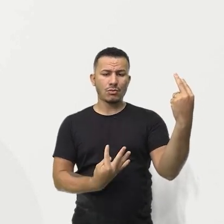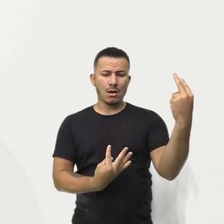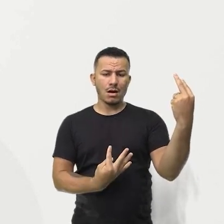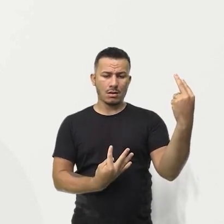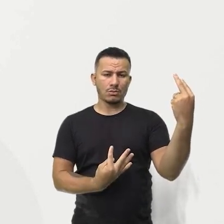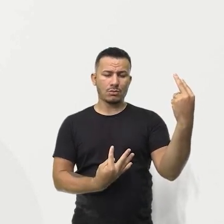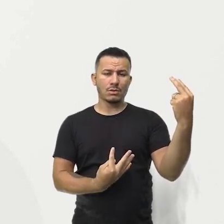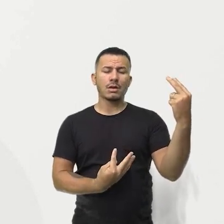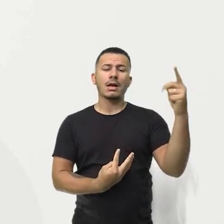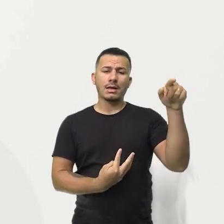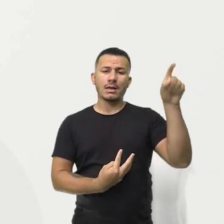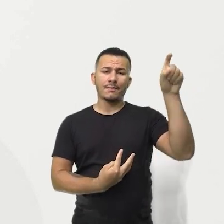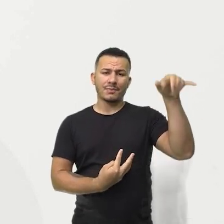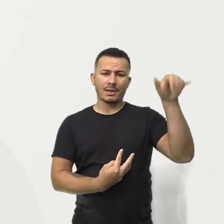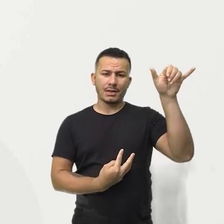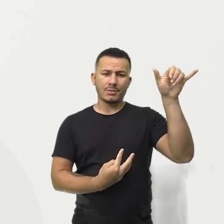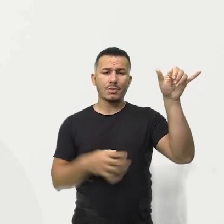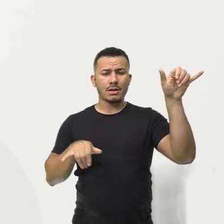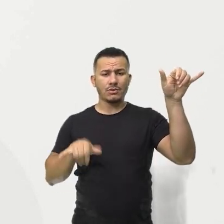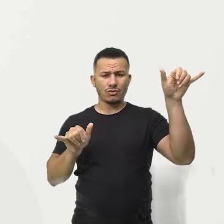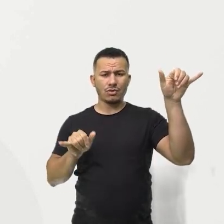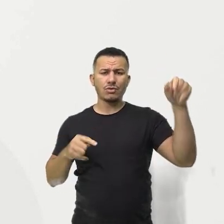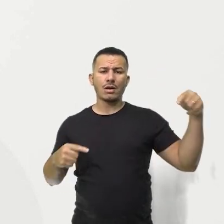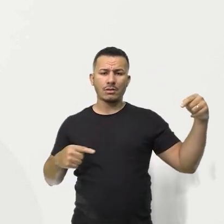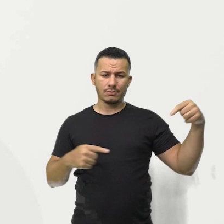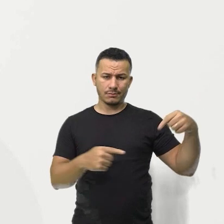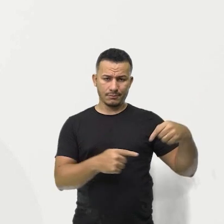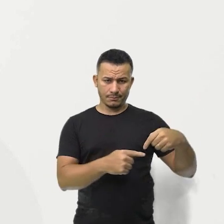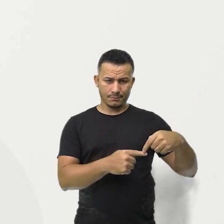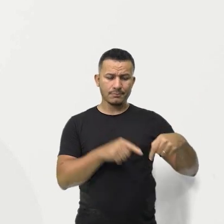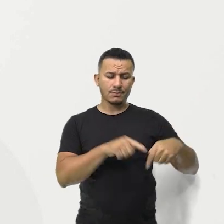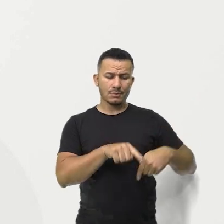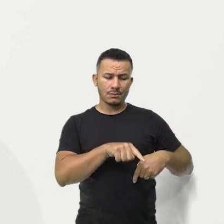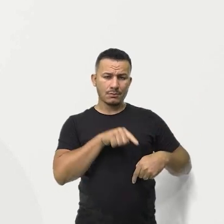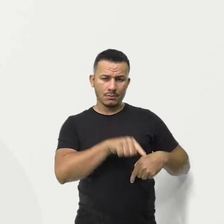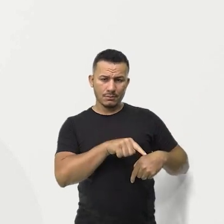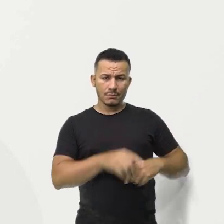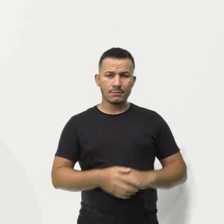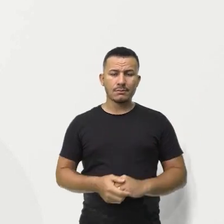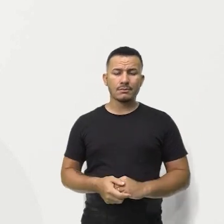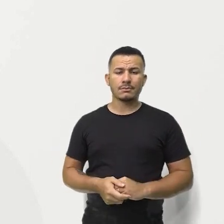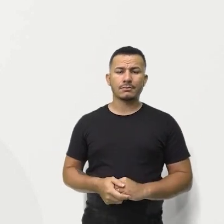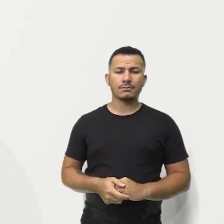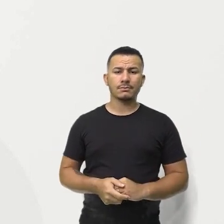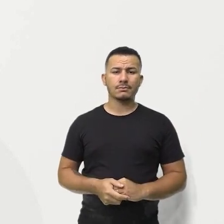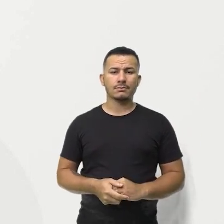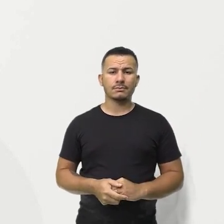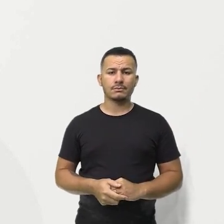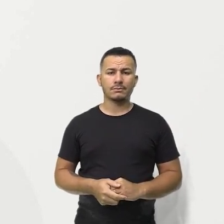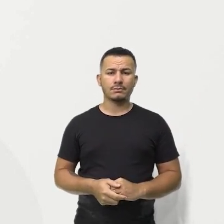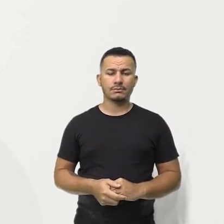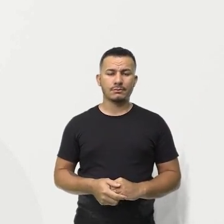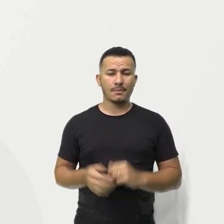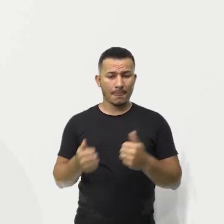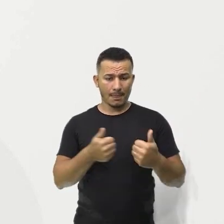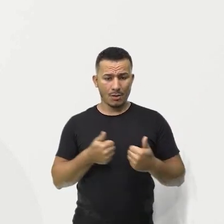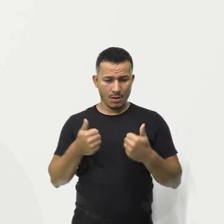Menos 2 para x, menos 4 para y. Então, vai aqui, ó, e marca aqui o ponto.